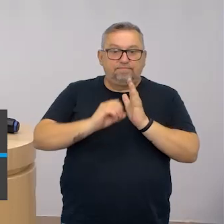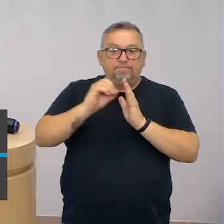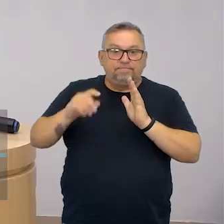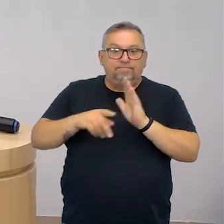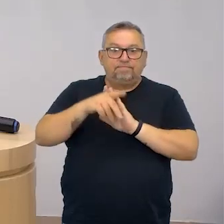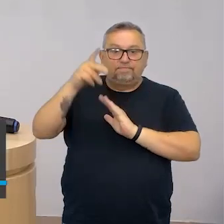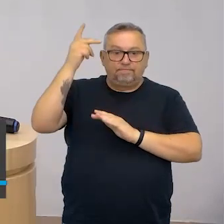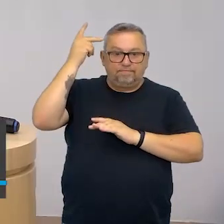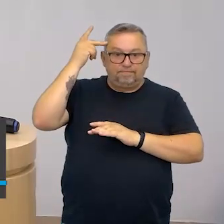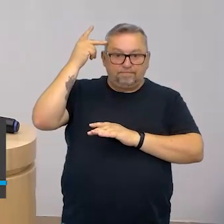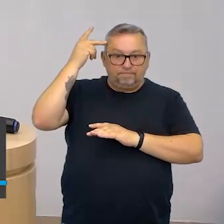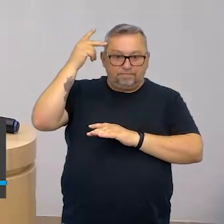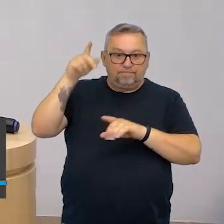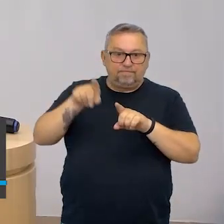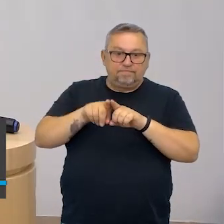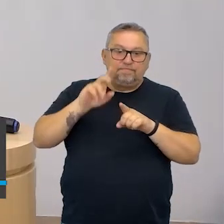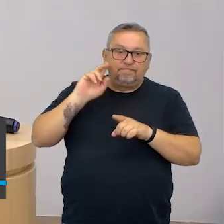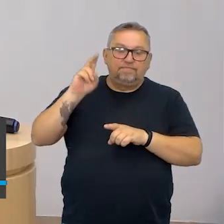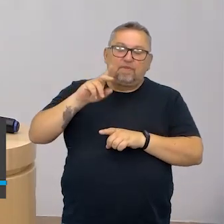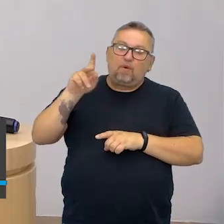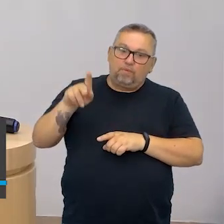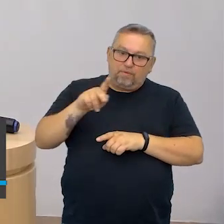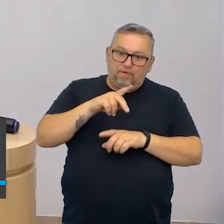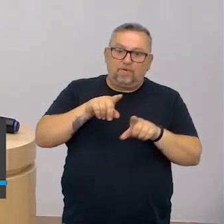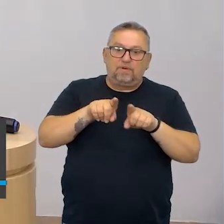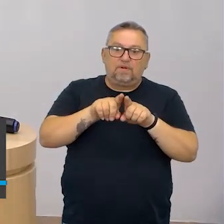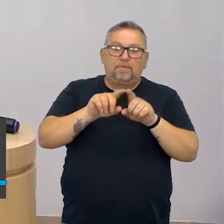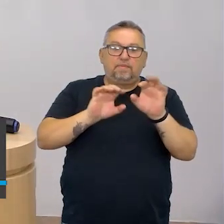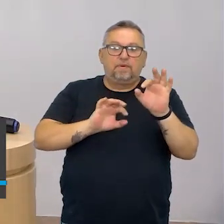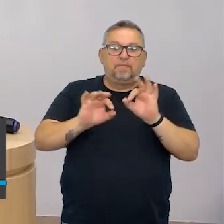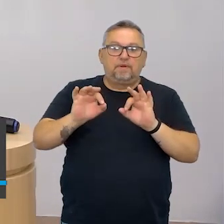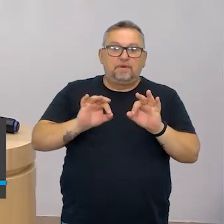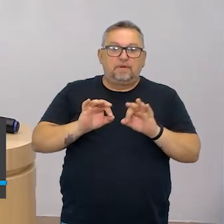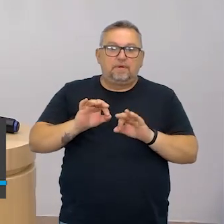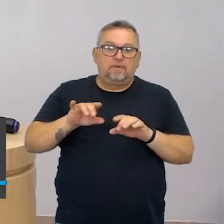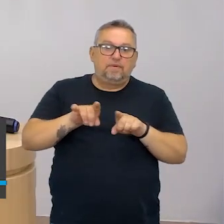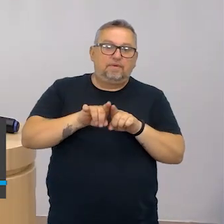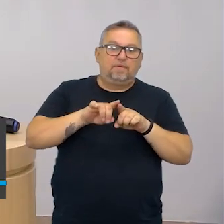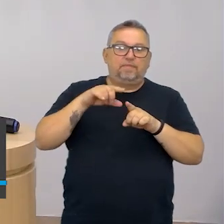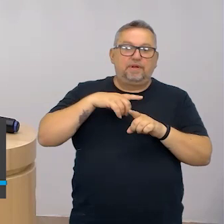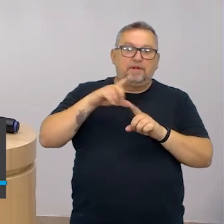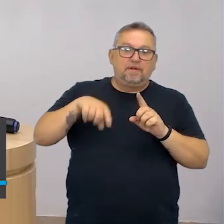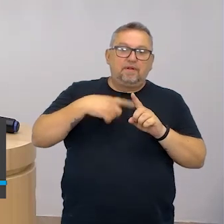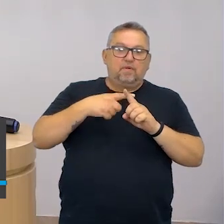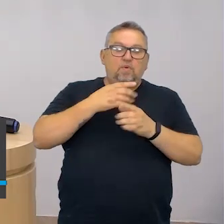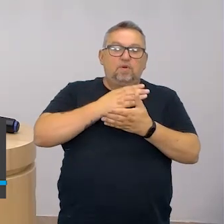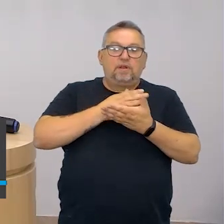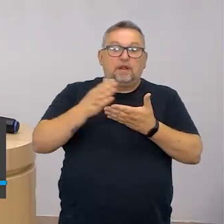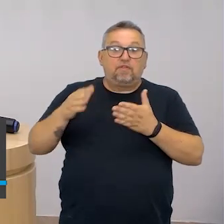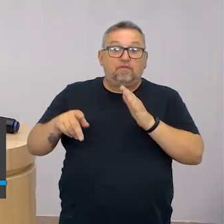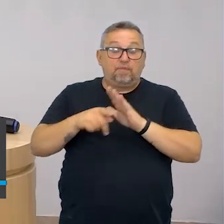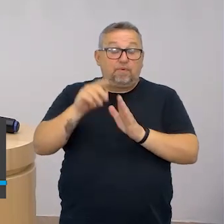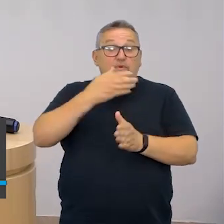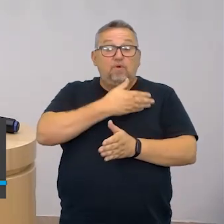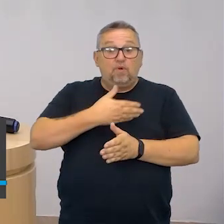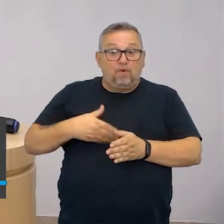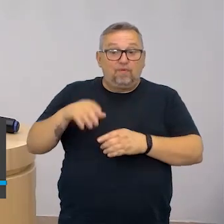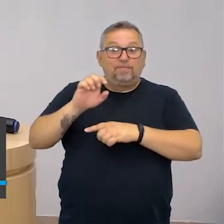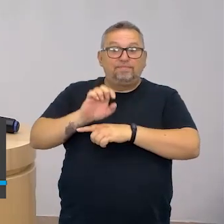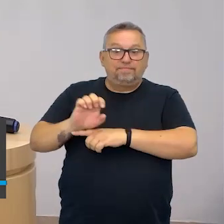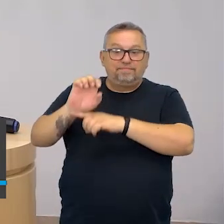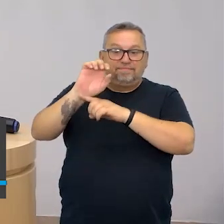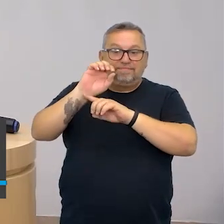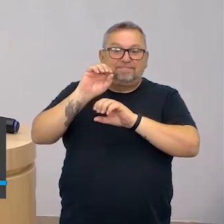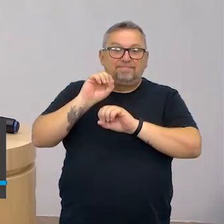São Paulo, da Escola de Formação dos Professores, né, da IFAP, enfim, é uma iniciativa do Governo do Estado da